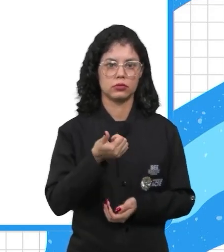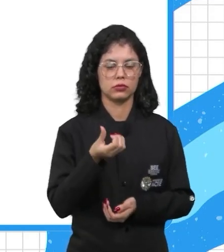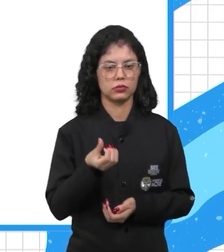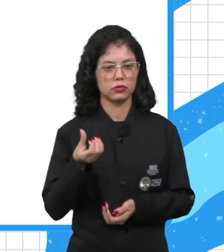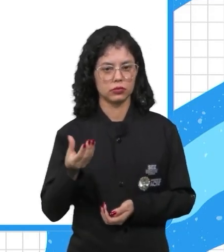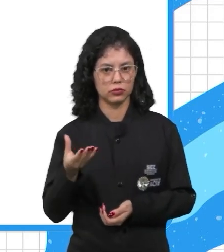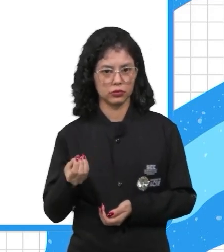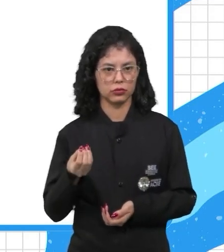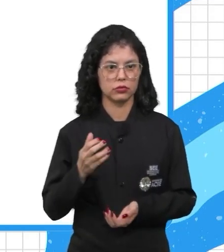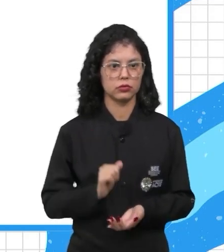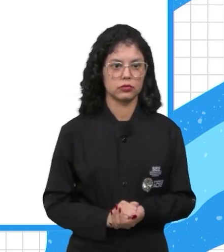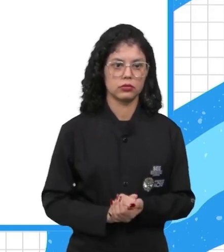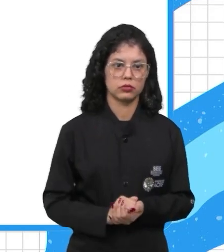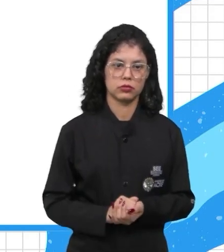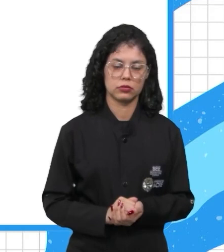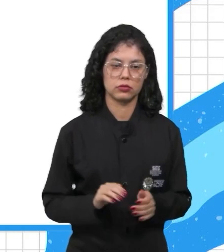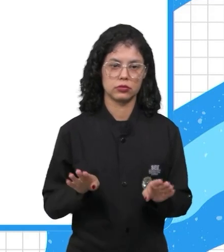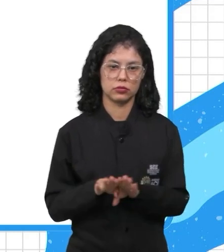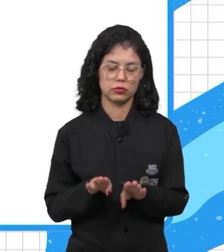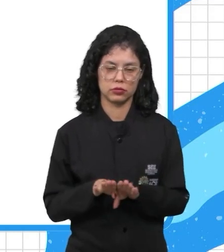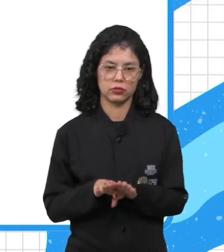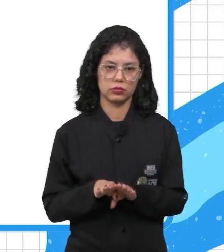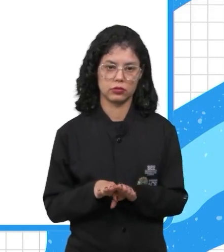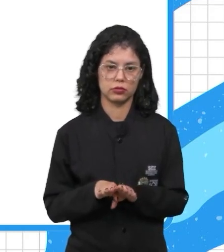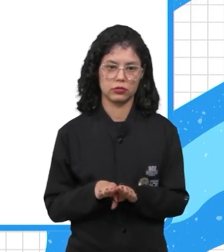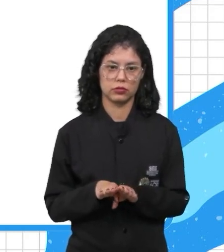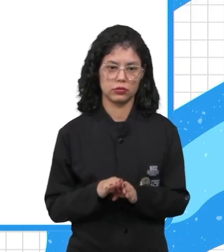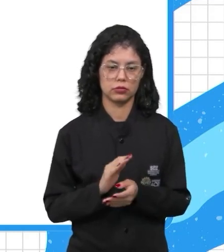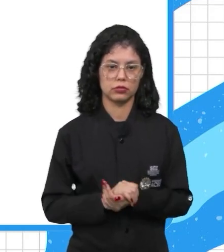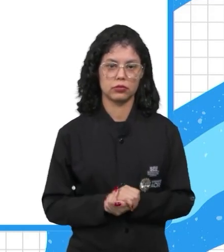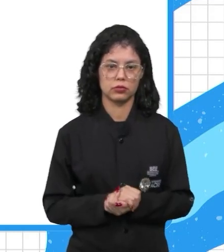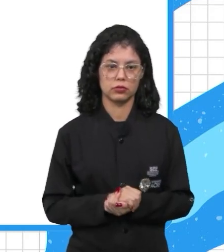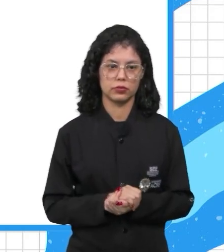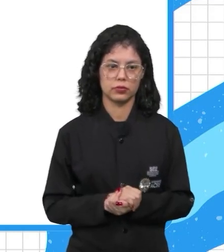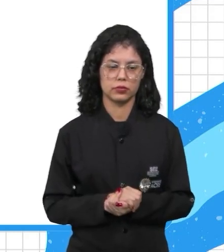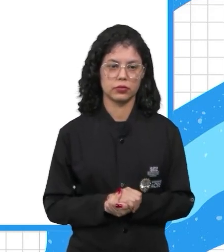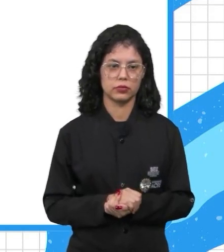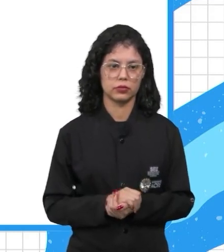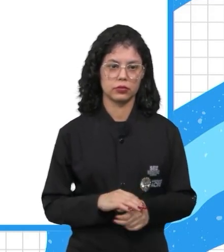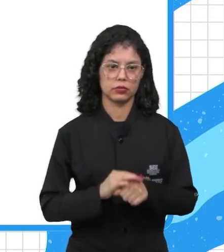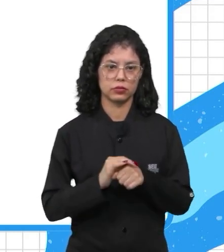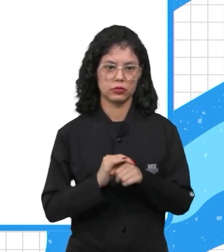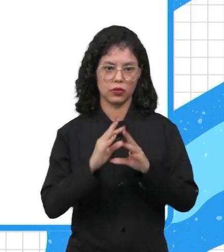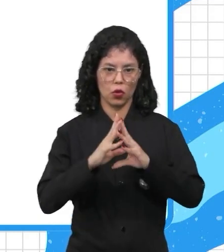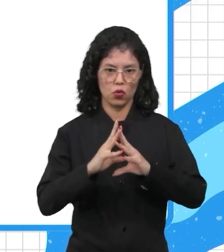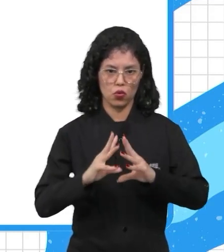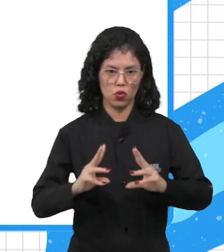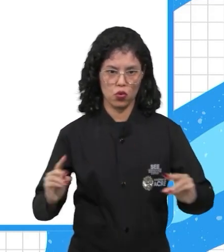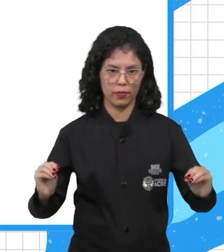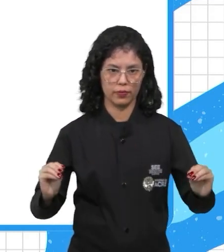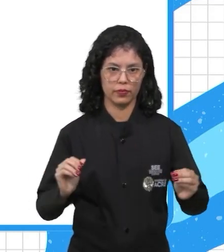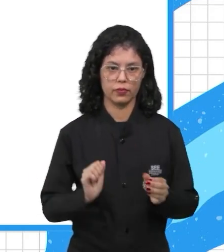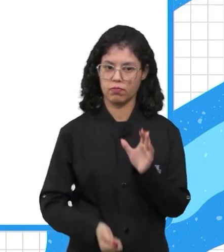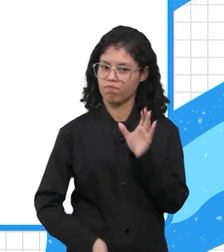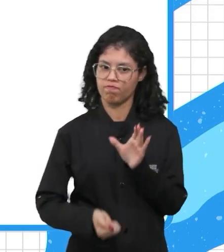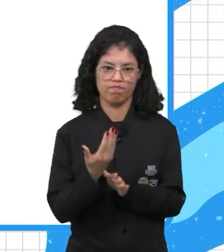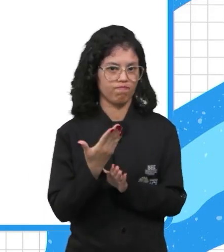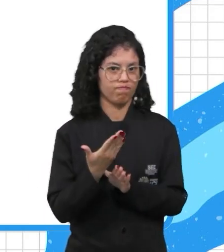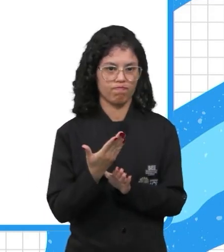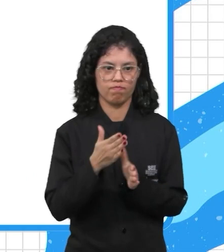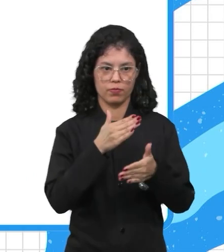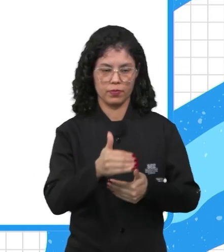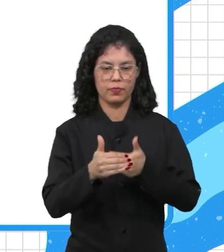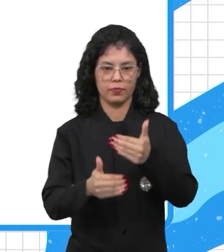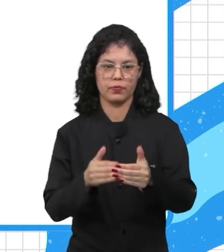as larvas e as moscas que apareciam ali em uma carne em decomposição não surgiam ali por